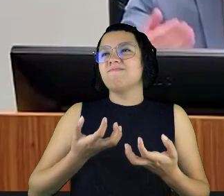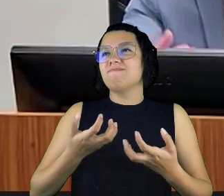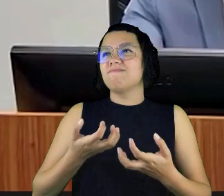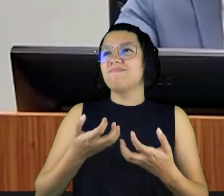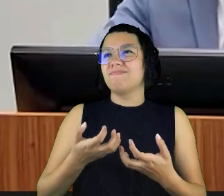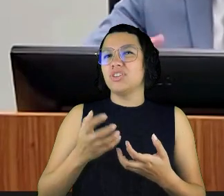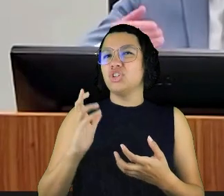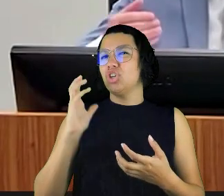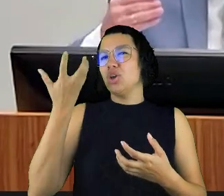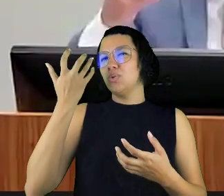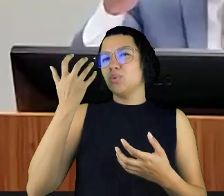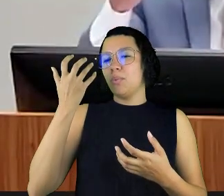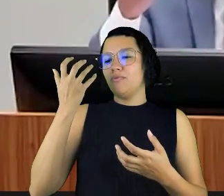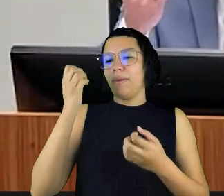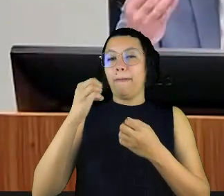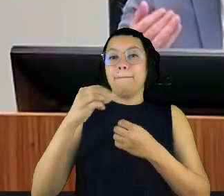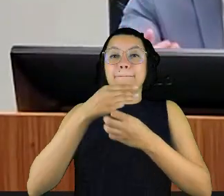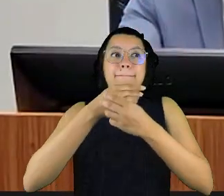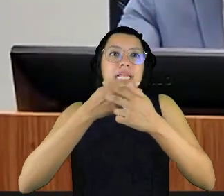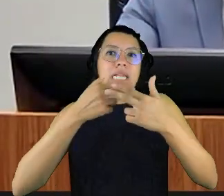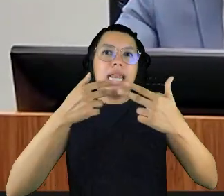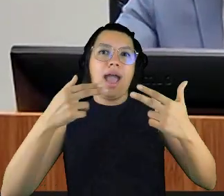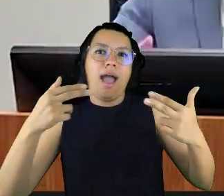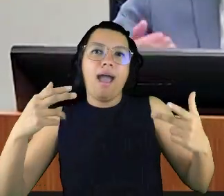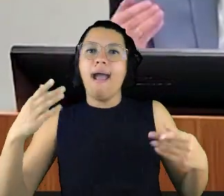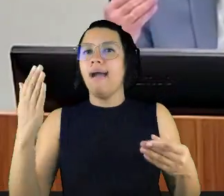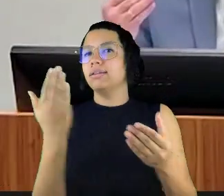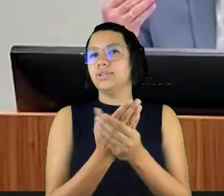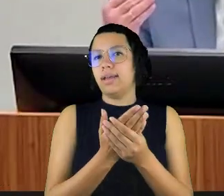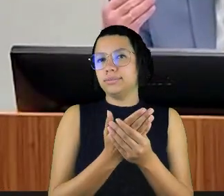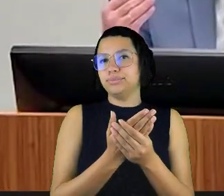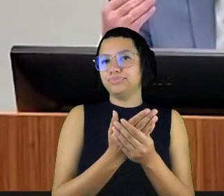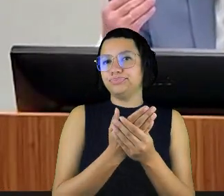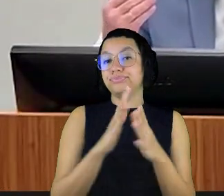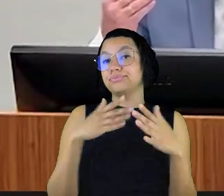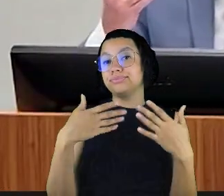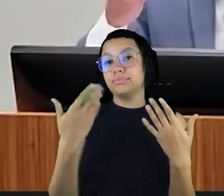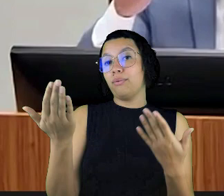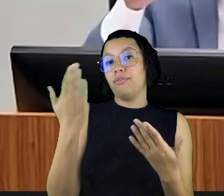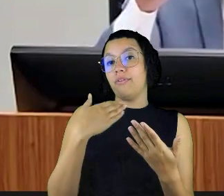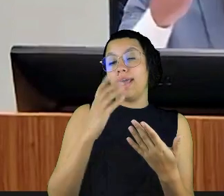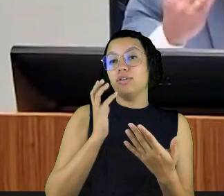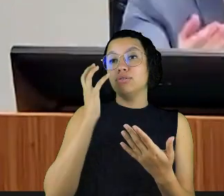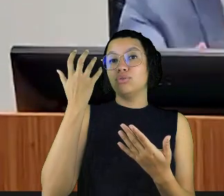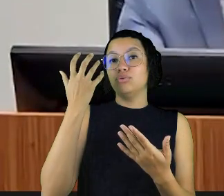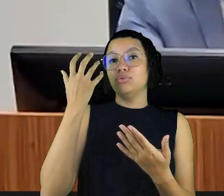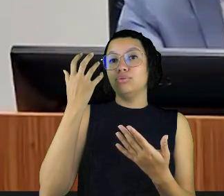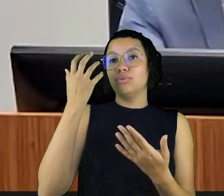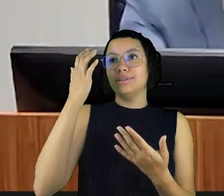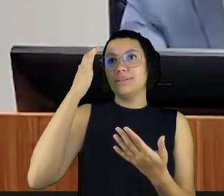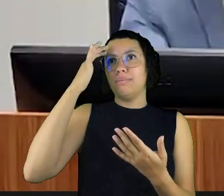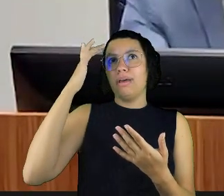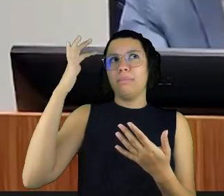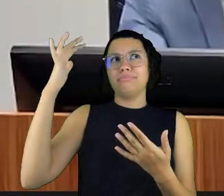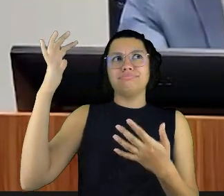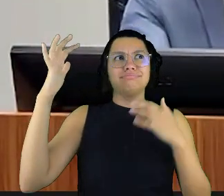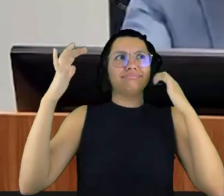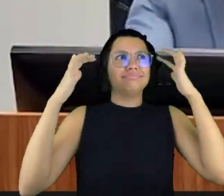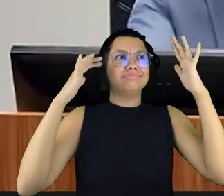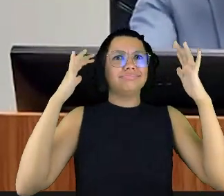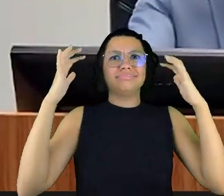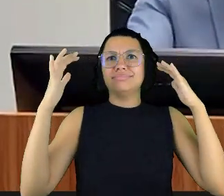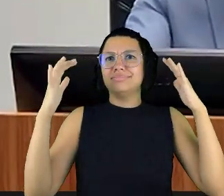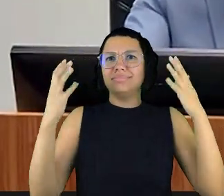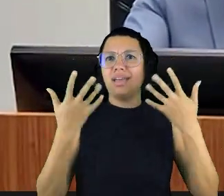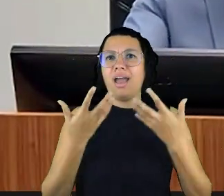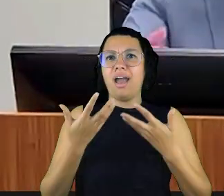de casos. E aí, então, vem as soluções mirabolantes, né? Vamos atirar primeiro